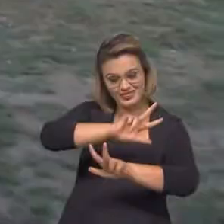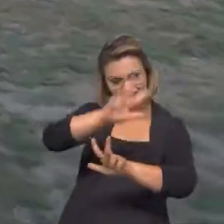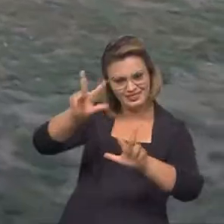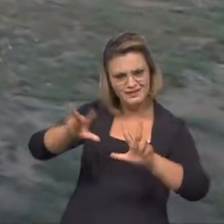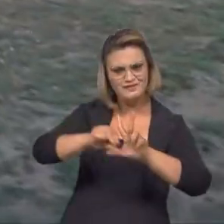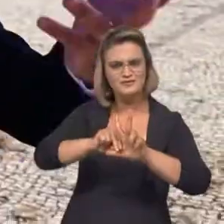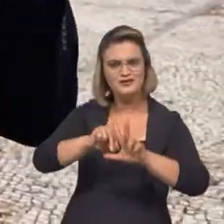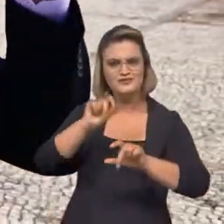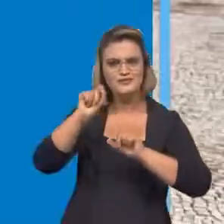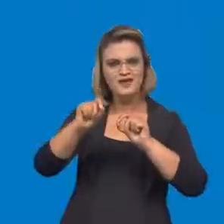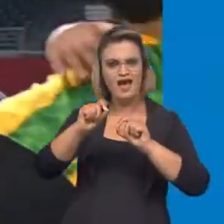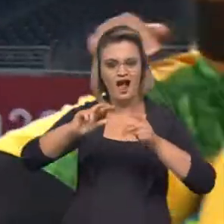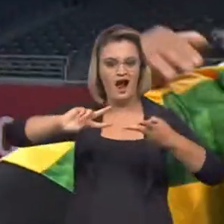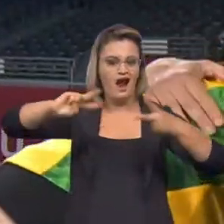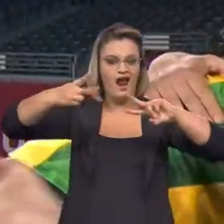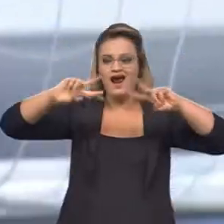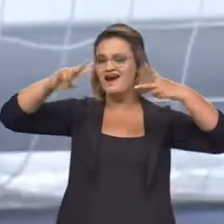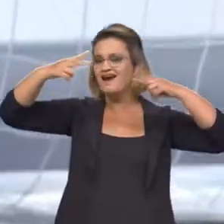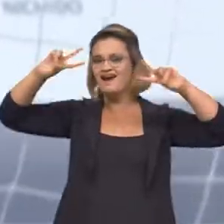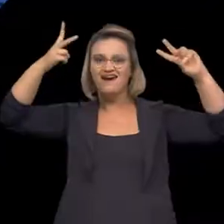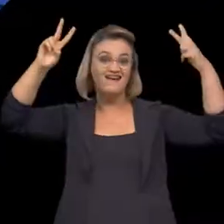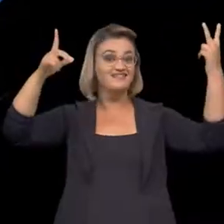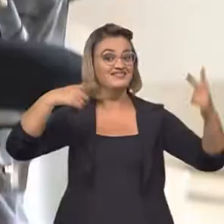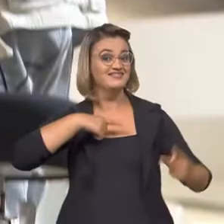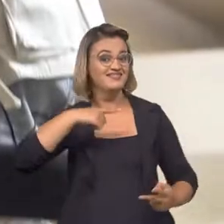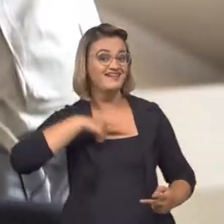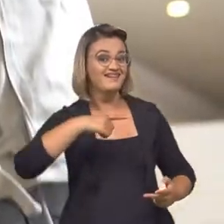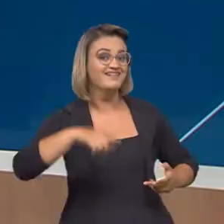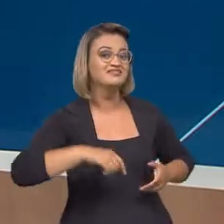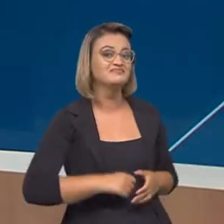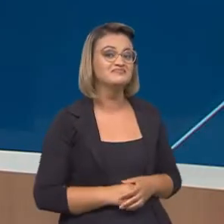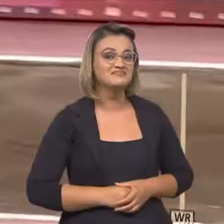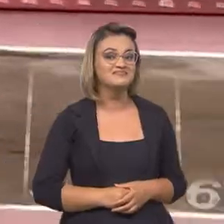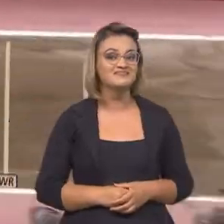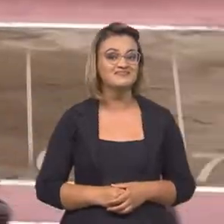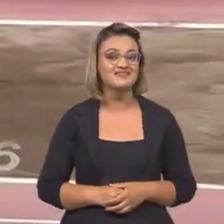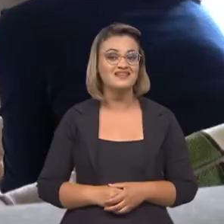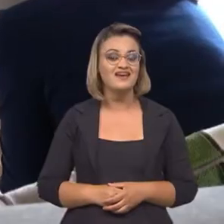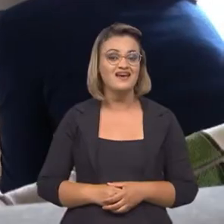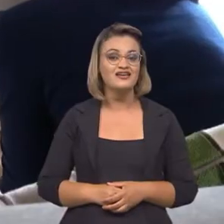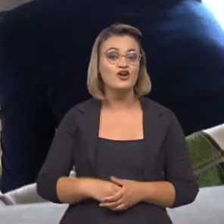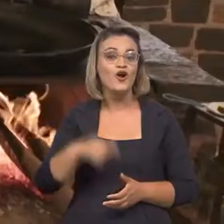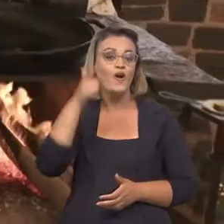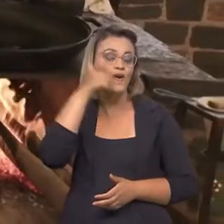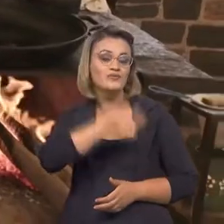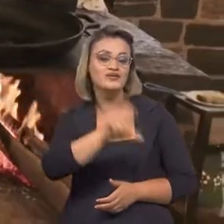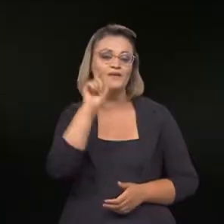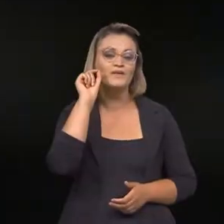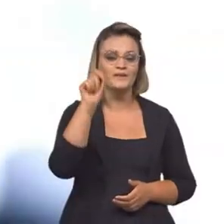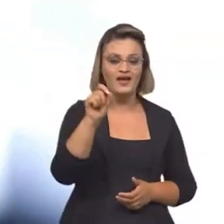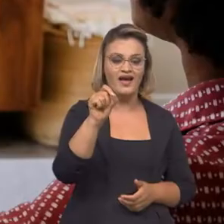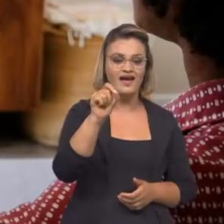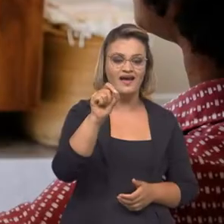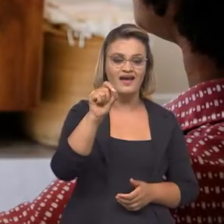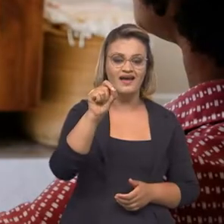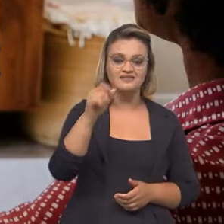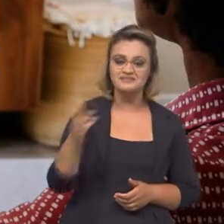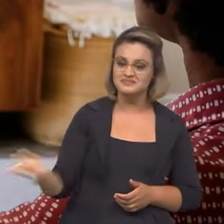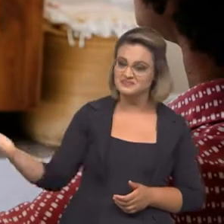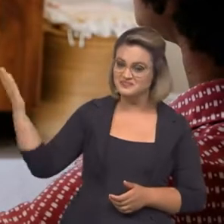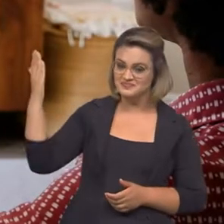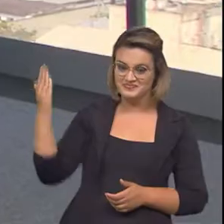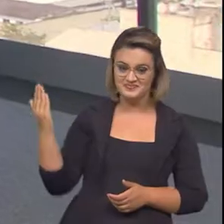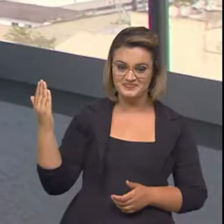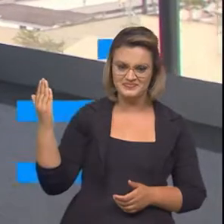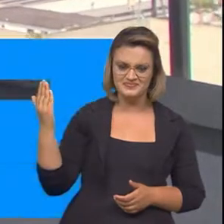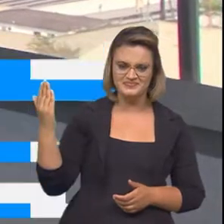TV Brasil cresce cada dia mais. Já somos a quinta emissora mais